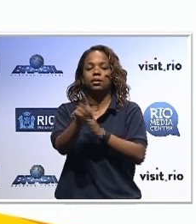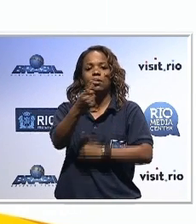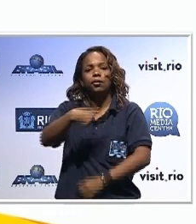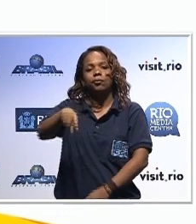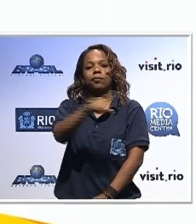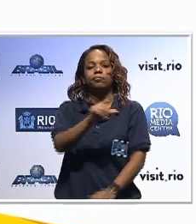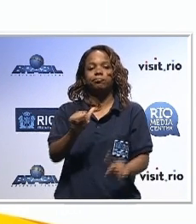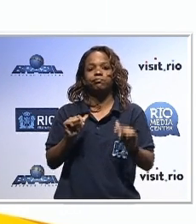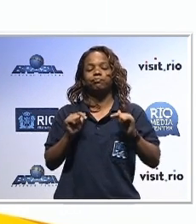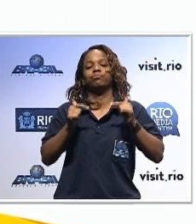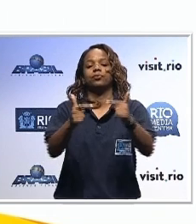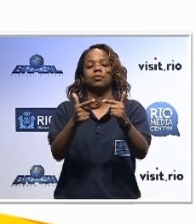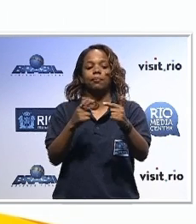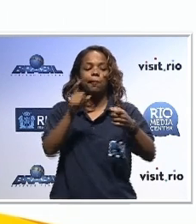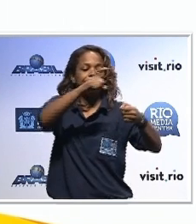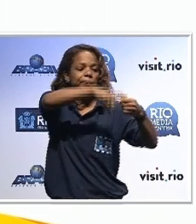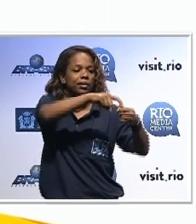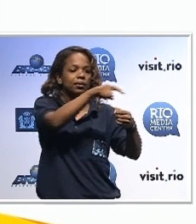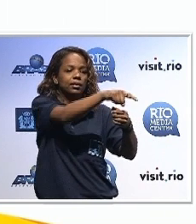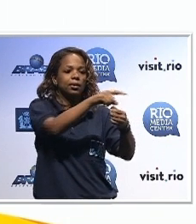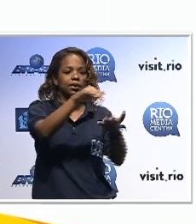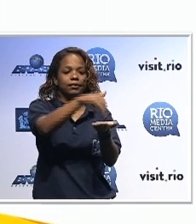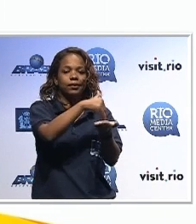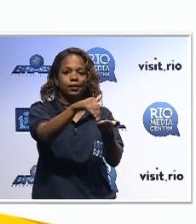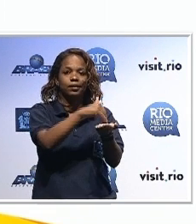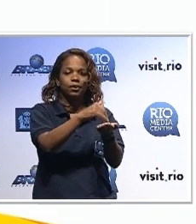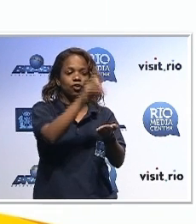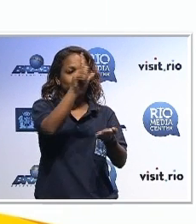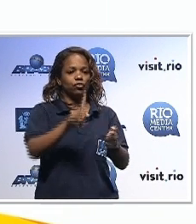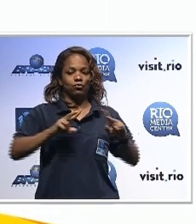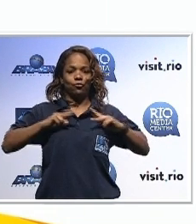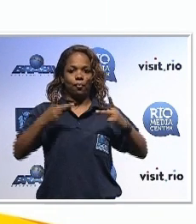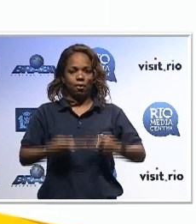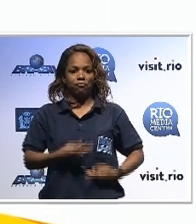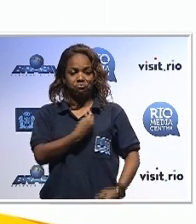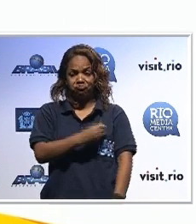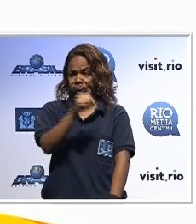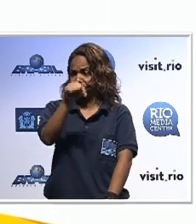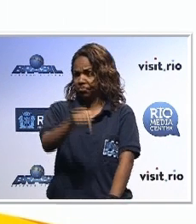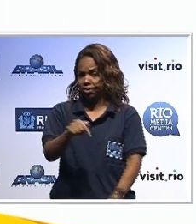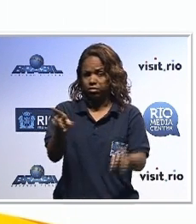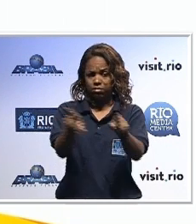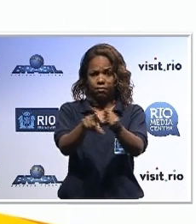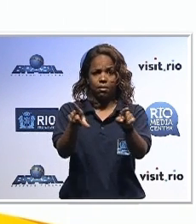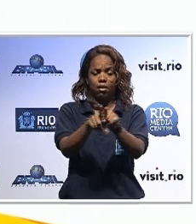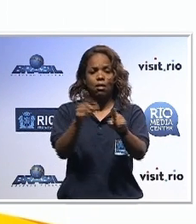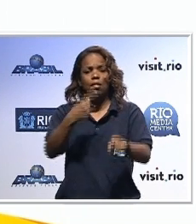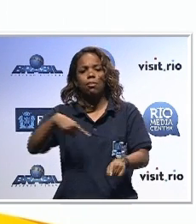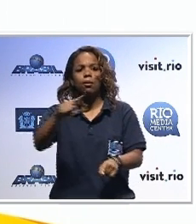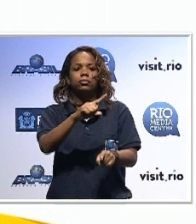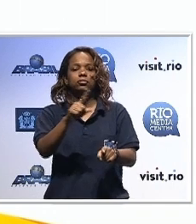gente fez, em parceria com a Secretaria de Direitos Humanos, que está aqui, né, com a SDH, com a Embratur, nós levantamos em